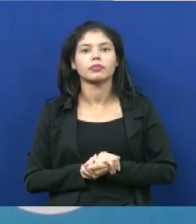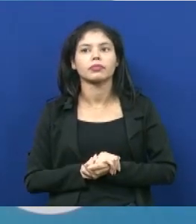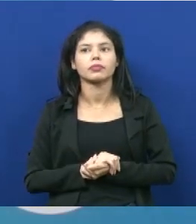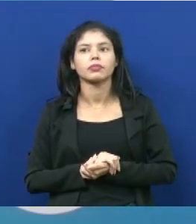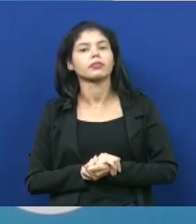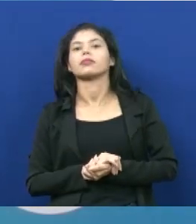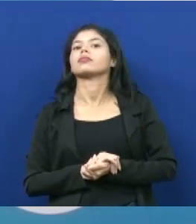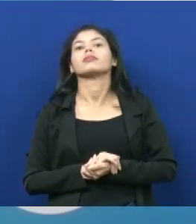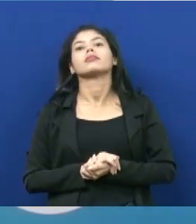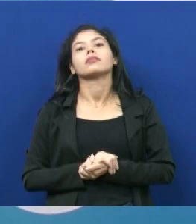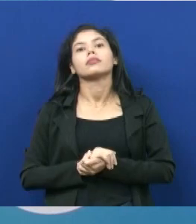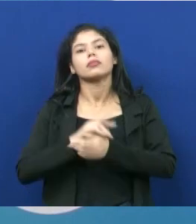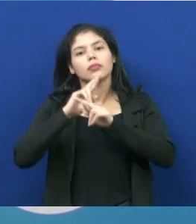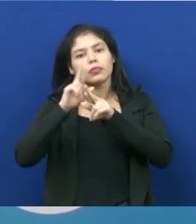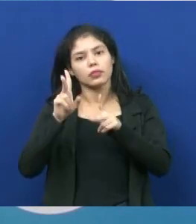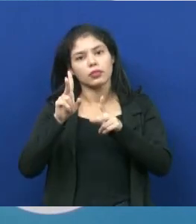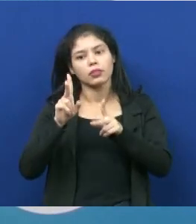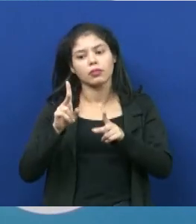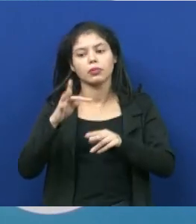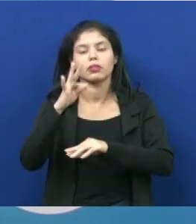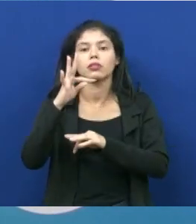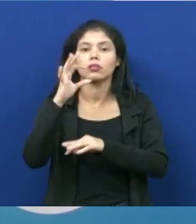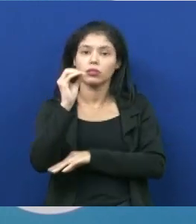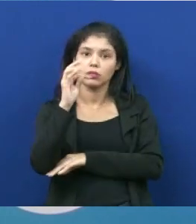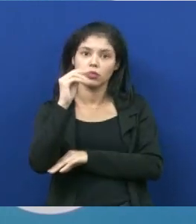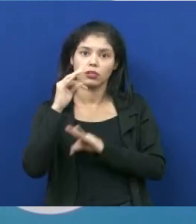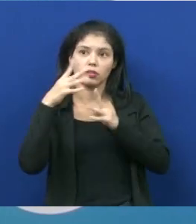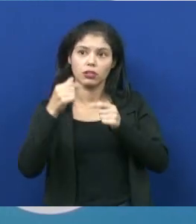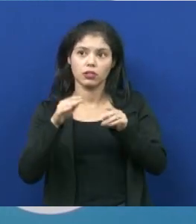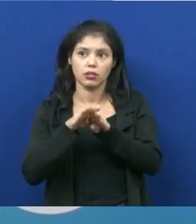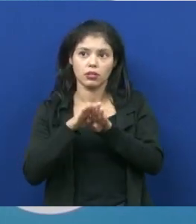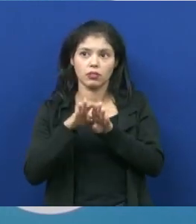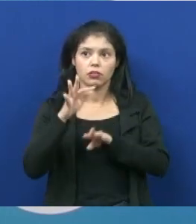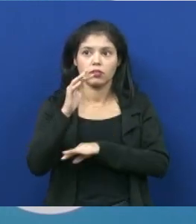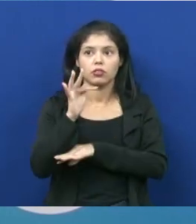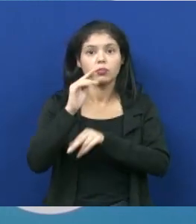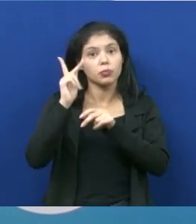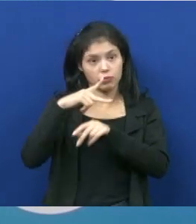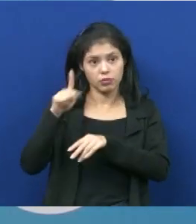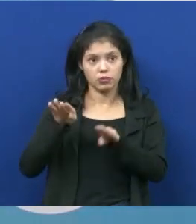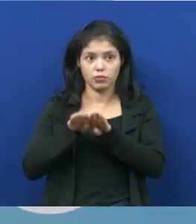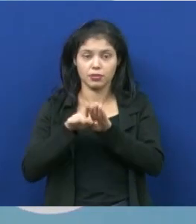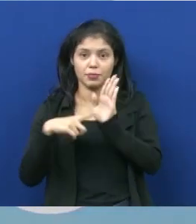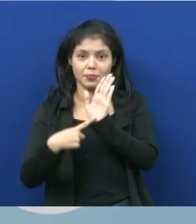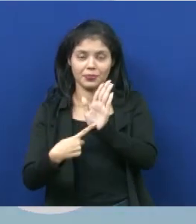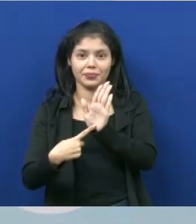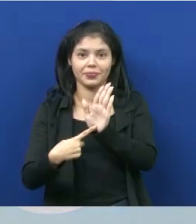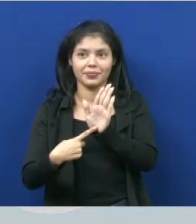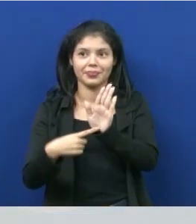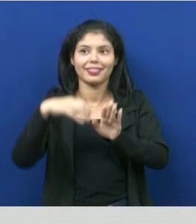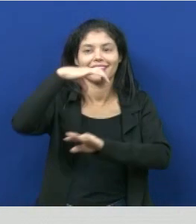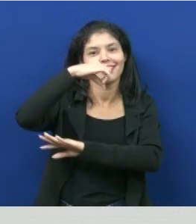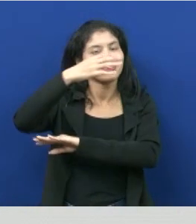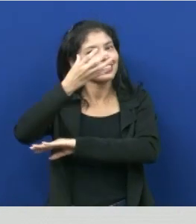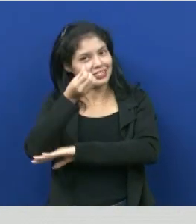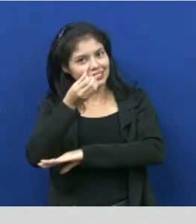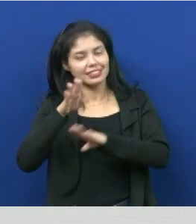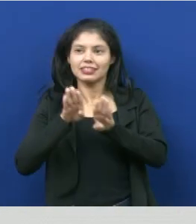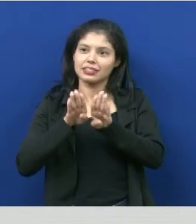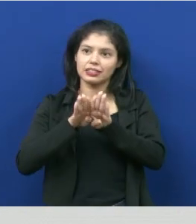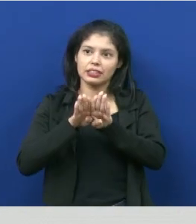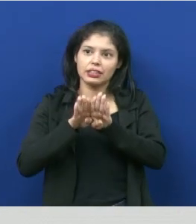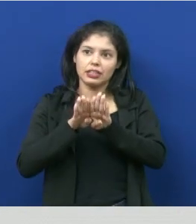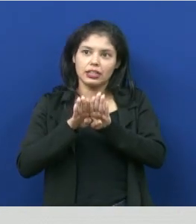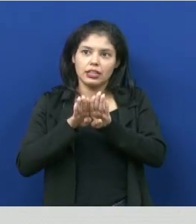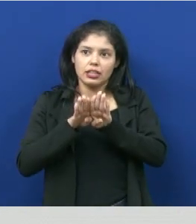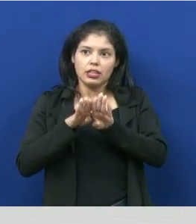e aí, fazendo a diferença pelo total de funcionários, de trabalhadores, né, 96, e aí,